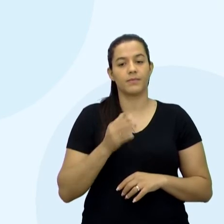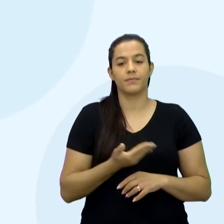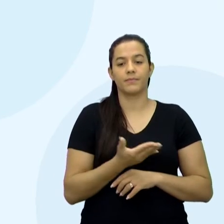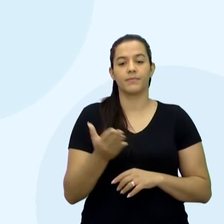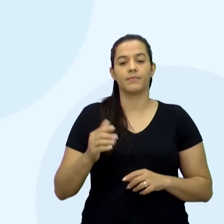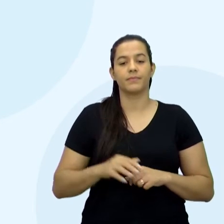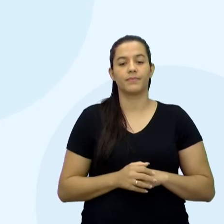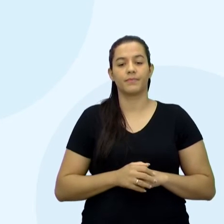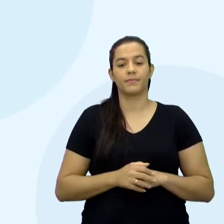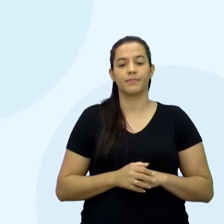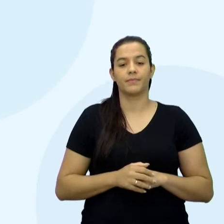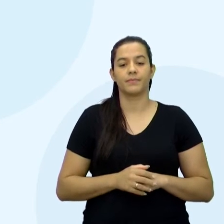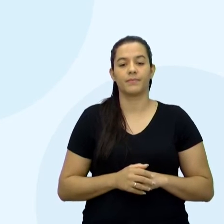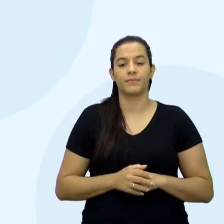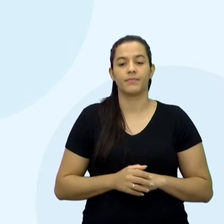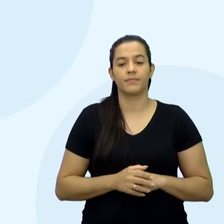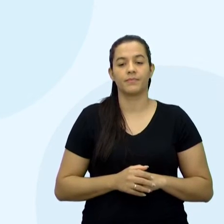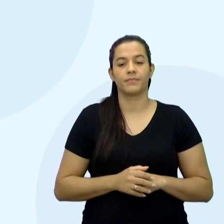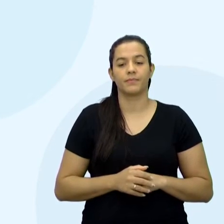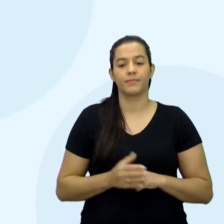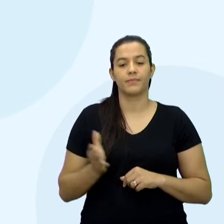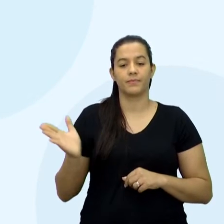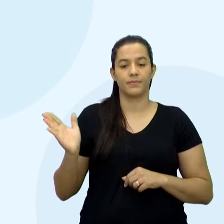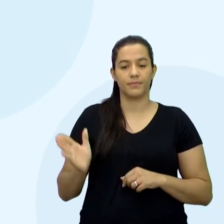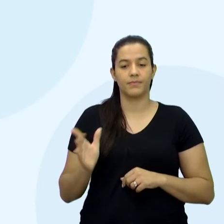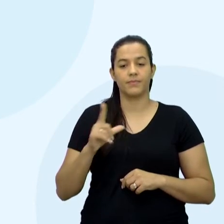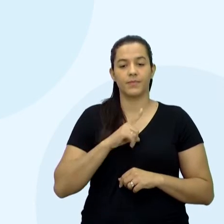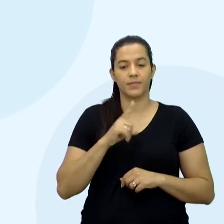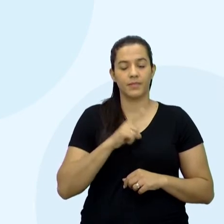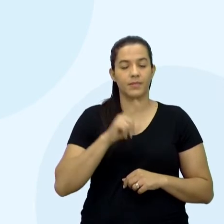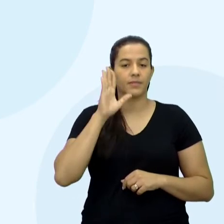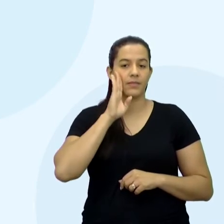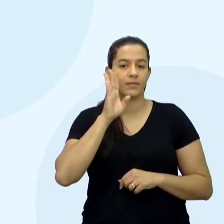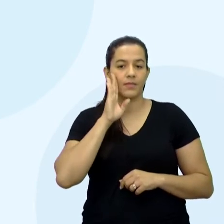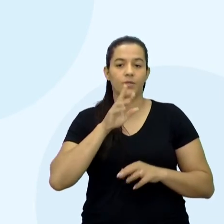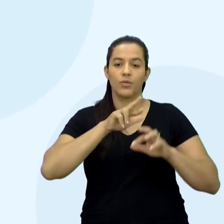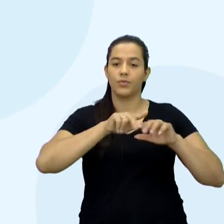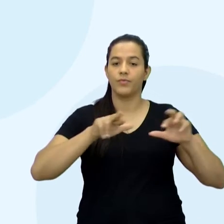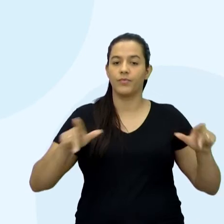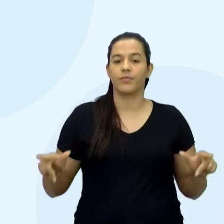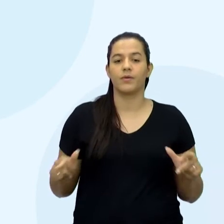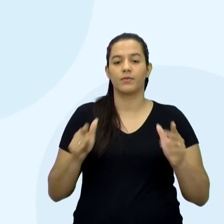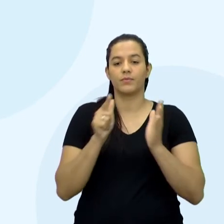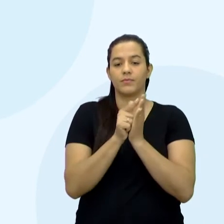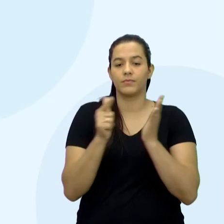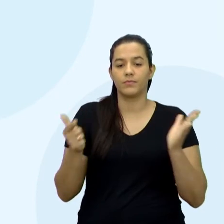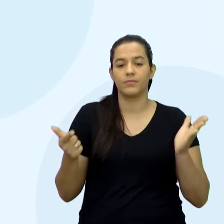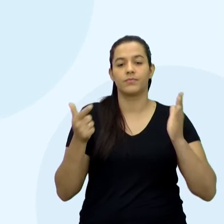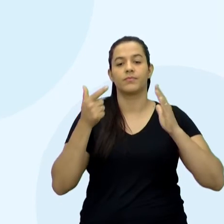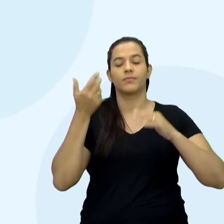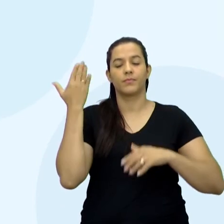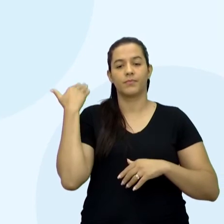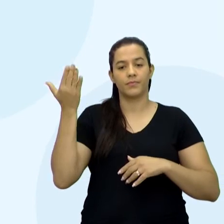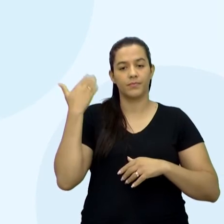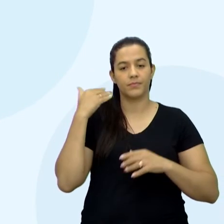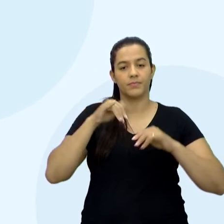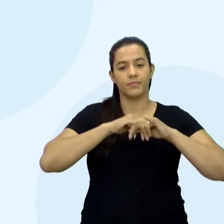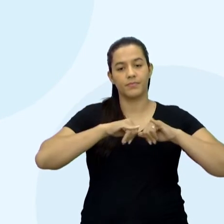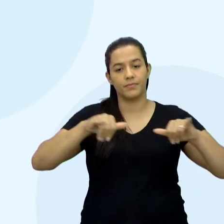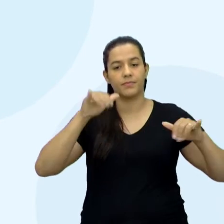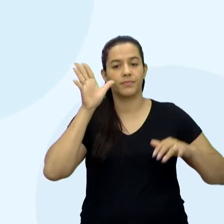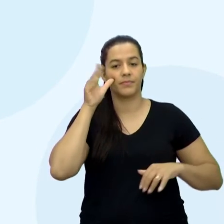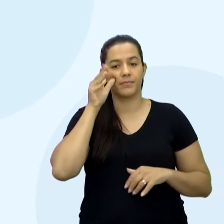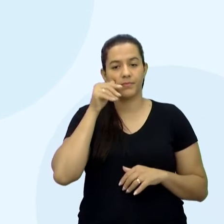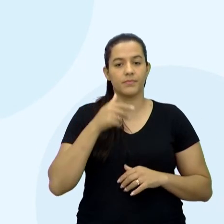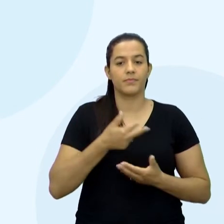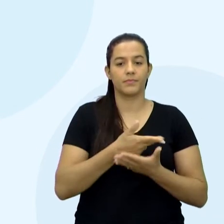foi feito para se meter em choteiras. Olha só que legal. Pegaram também jornais bem interessantes. Foram